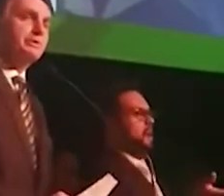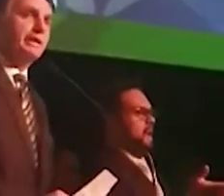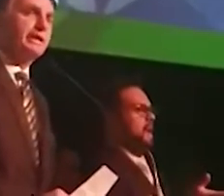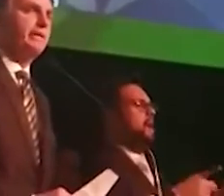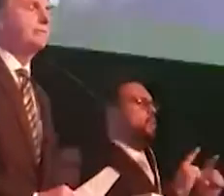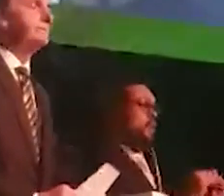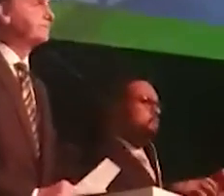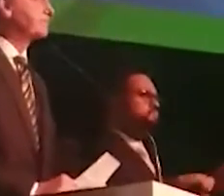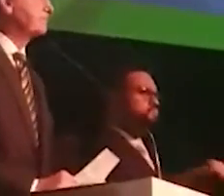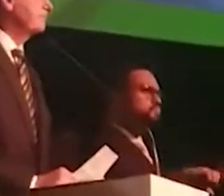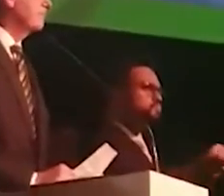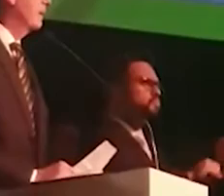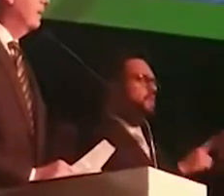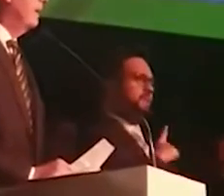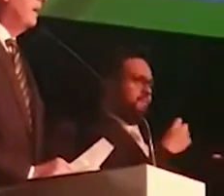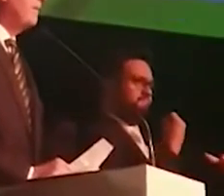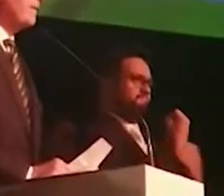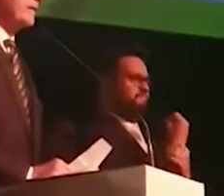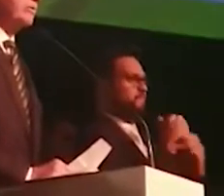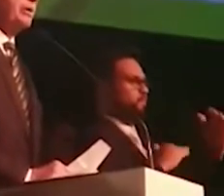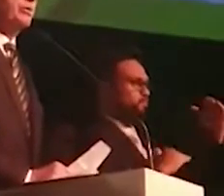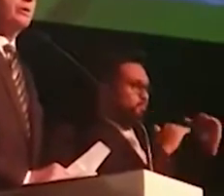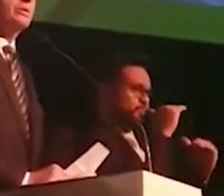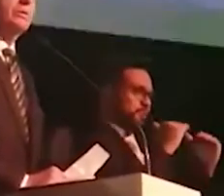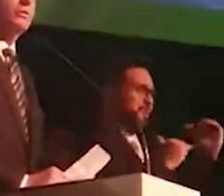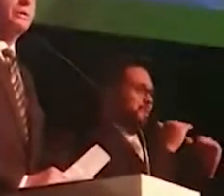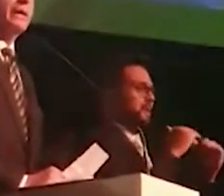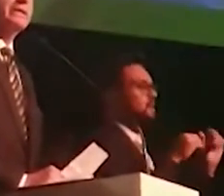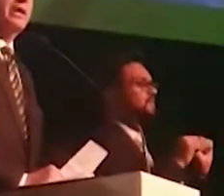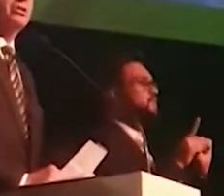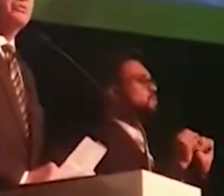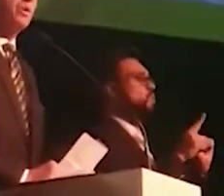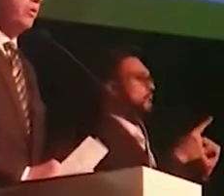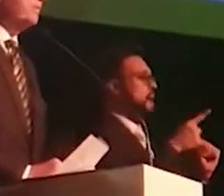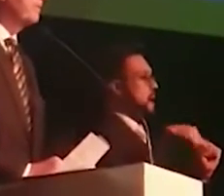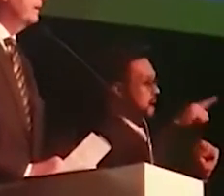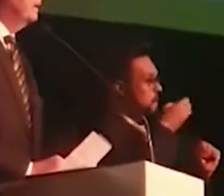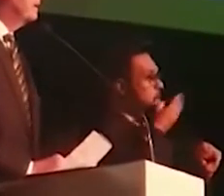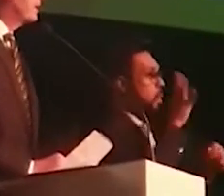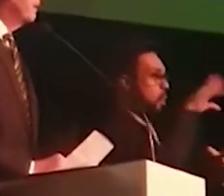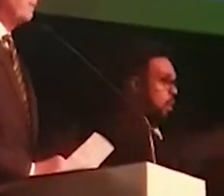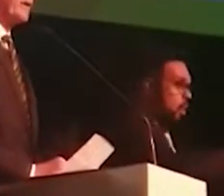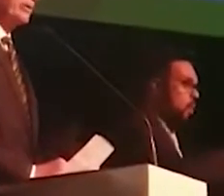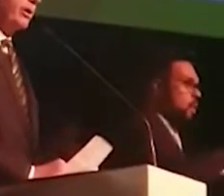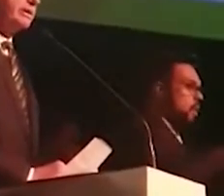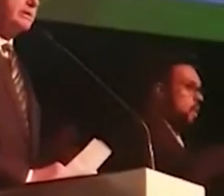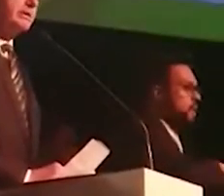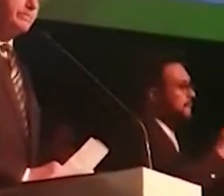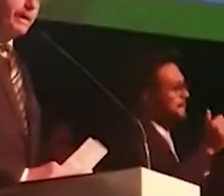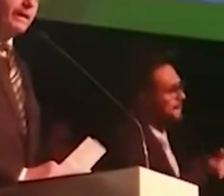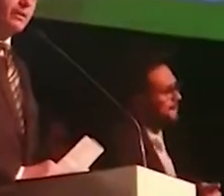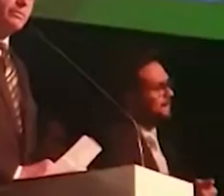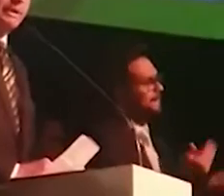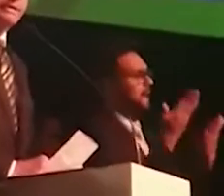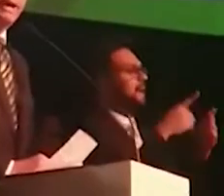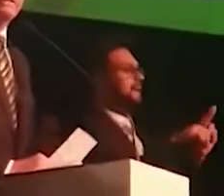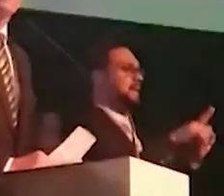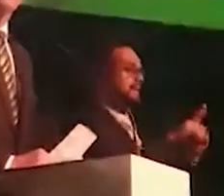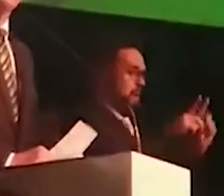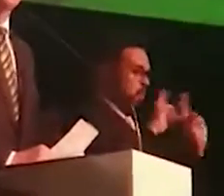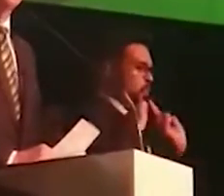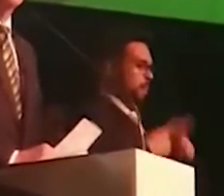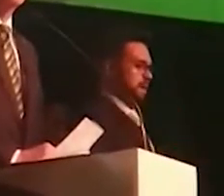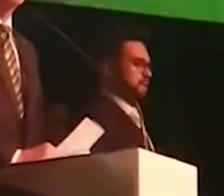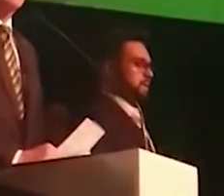forma sustentável. É fazer com que o que ela tem de bom sirva para nós e para a